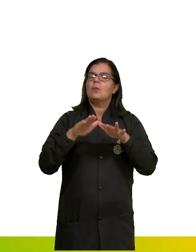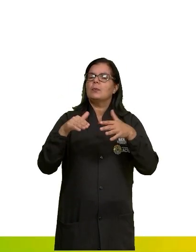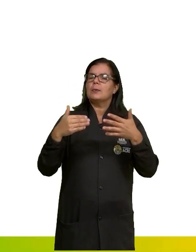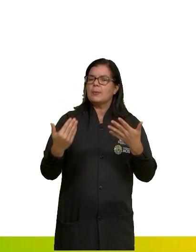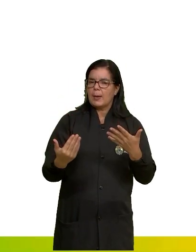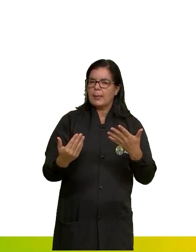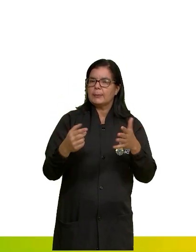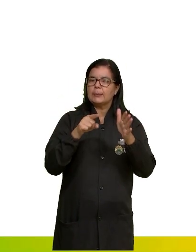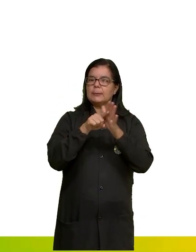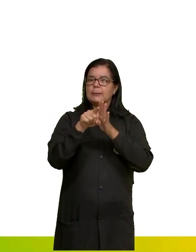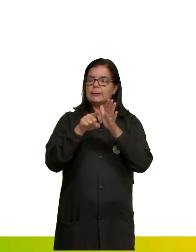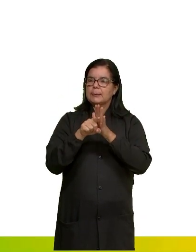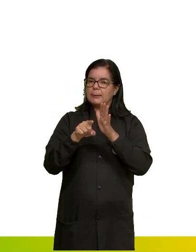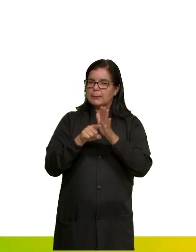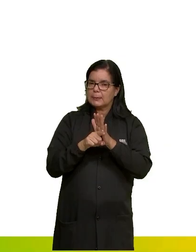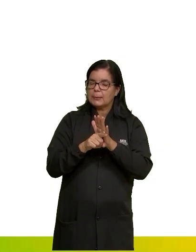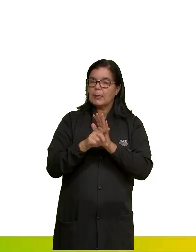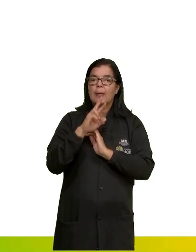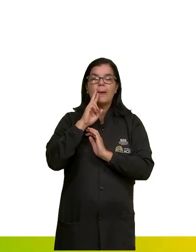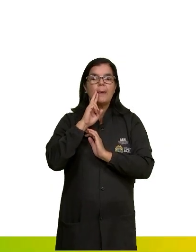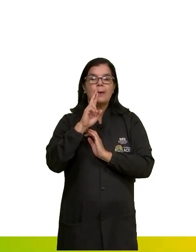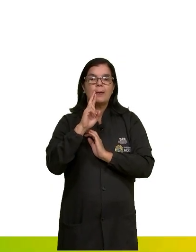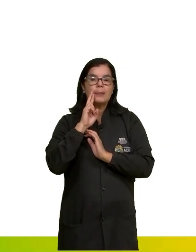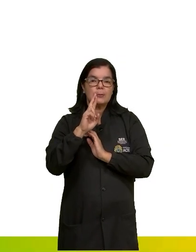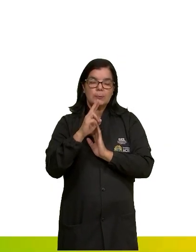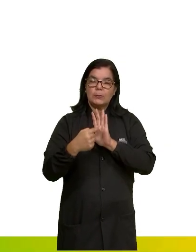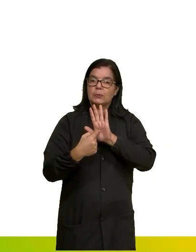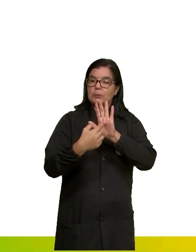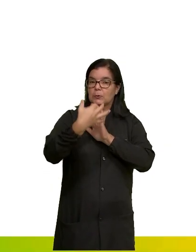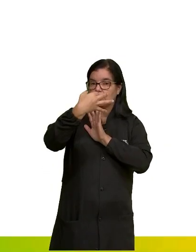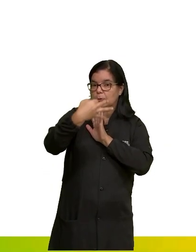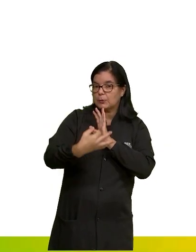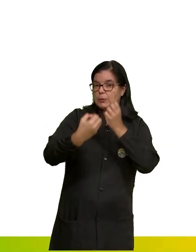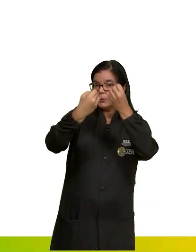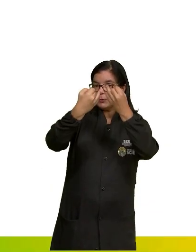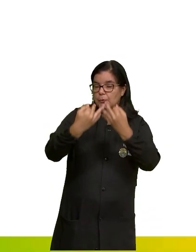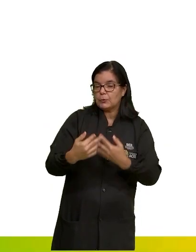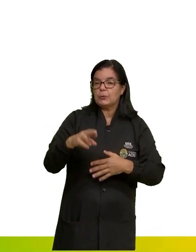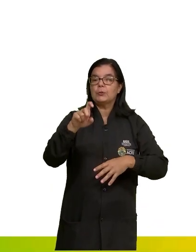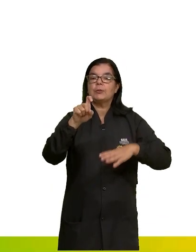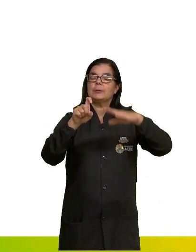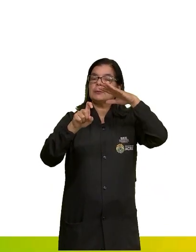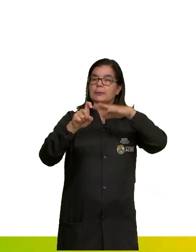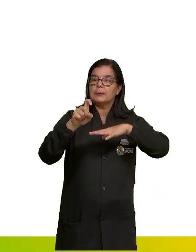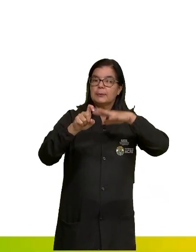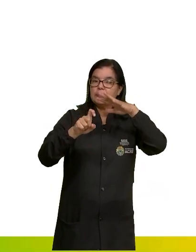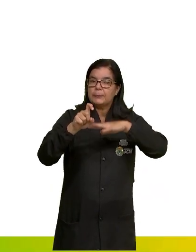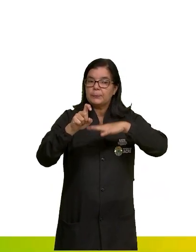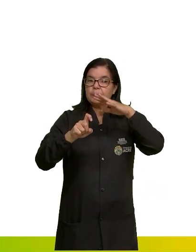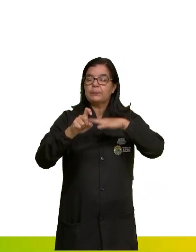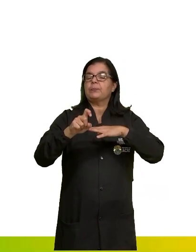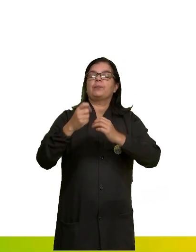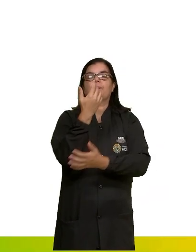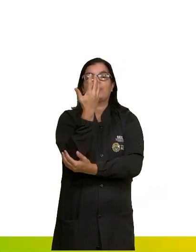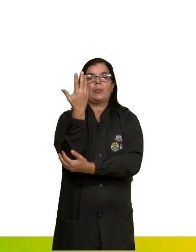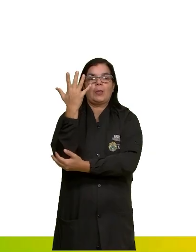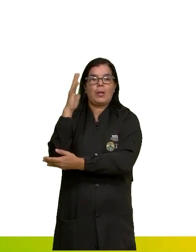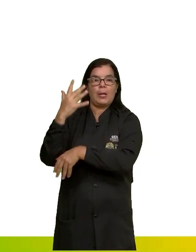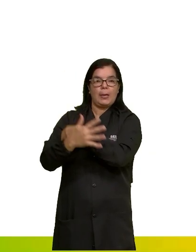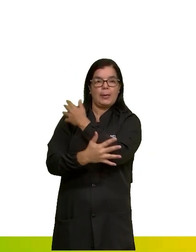das opções abaixo representa um conceito fundamental da mitologia da